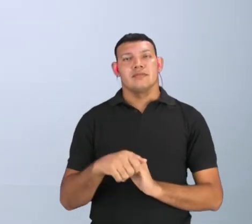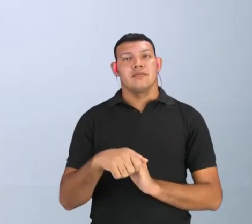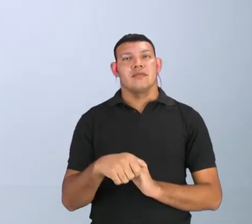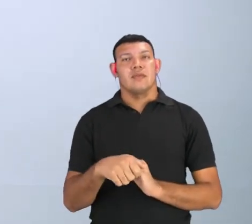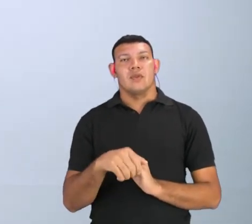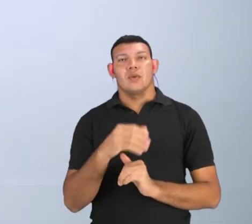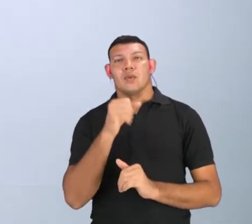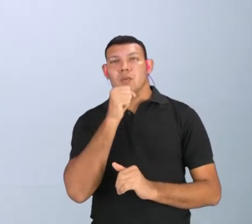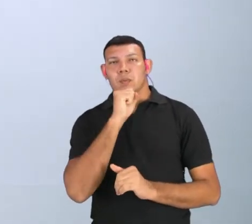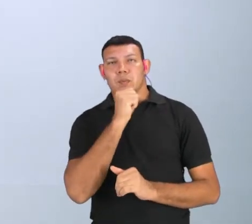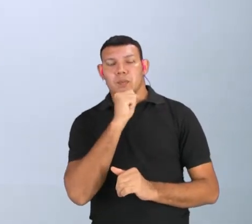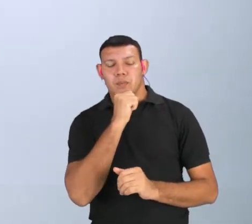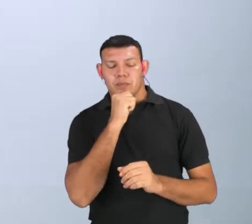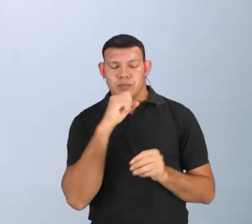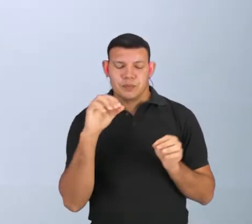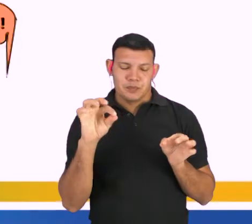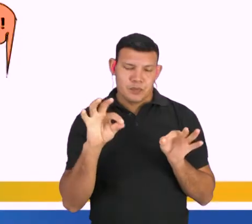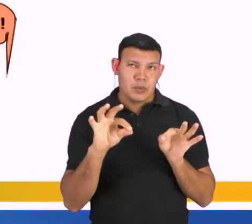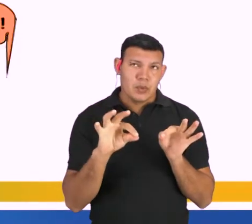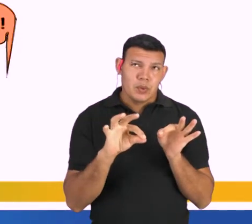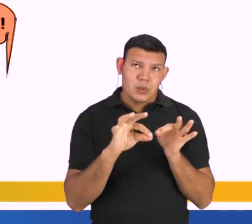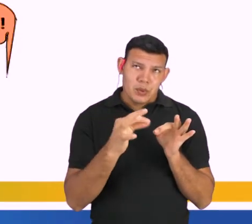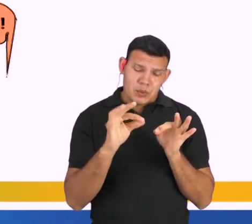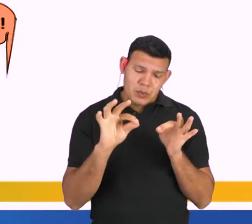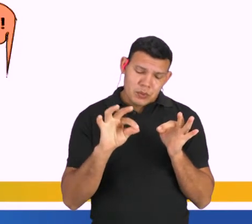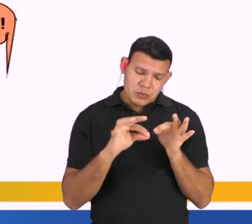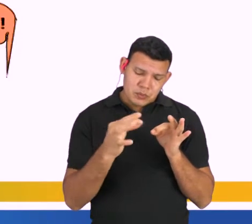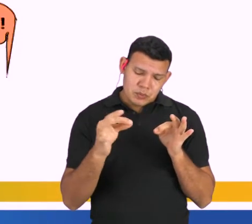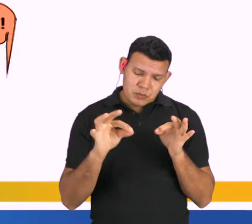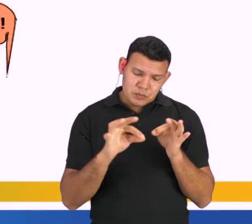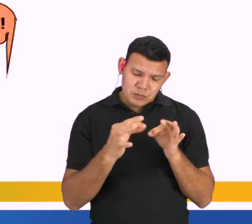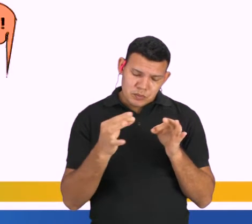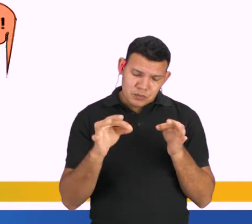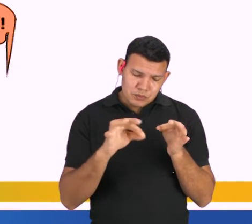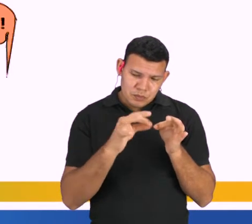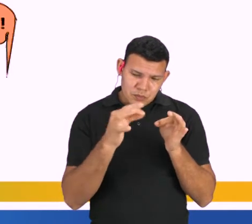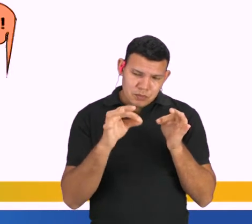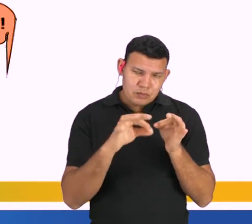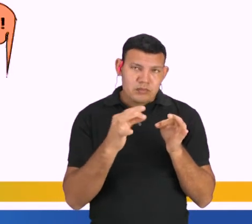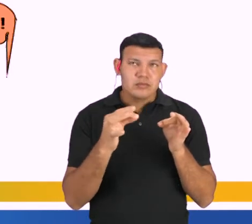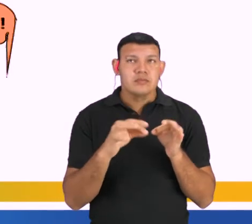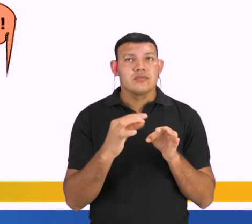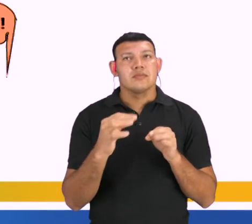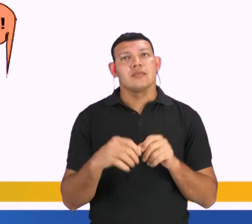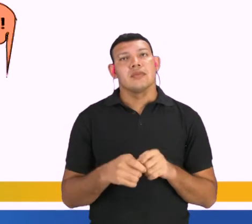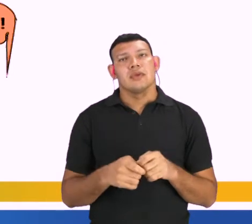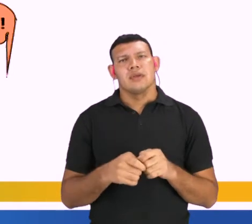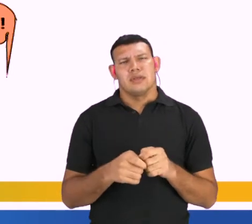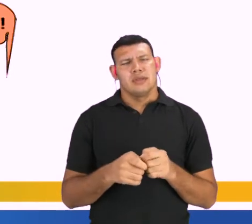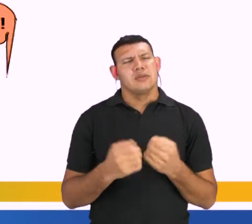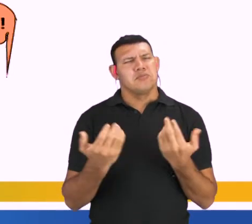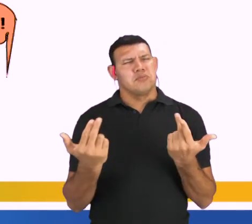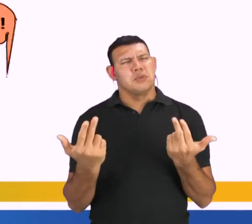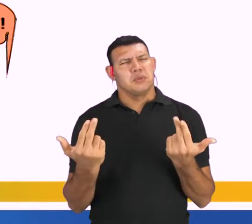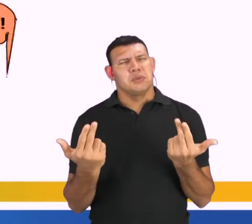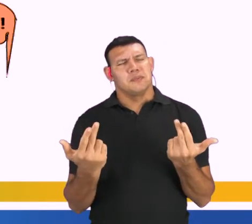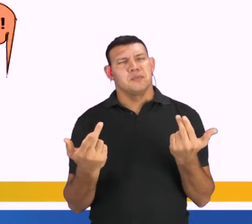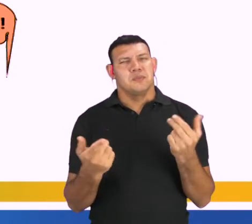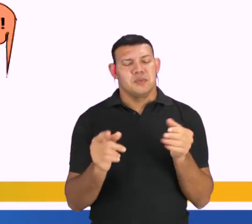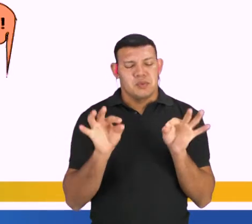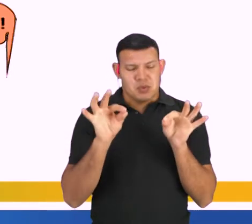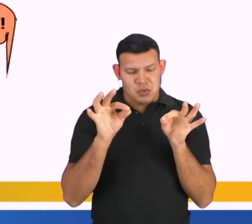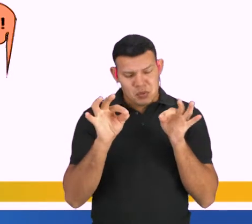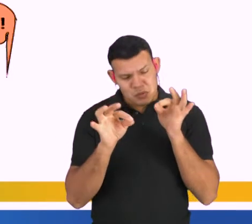senhora tecendo uma roupa de crochê, não sei. É mais ou menos esse processo